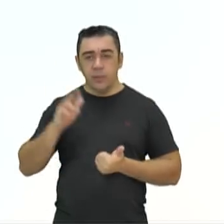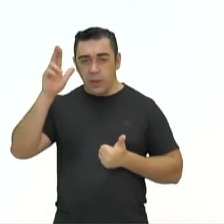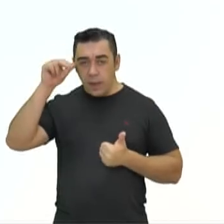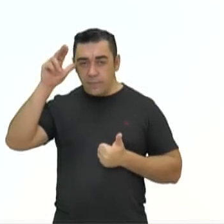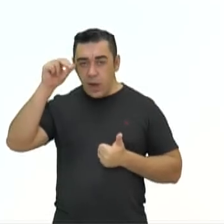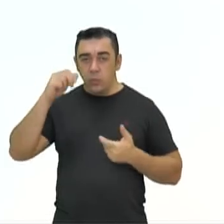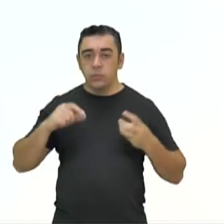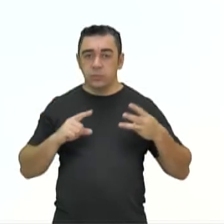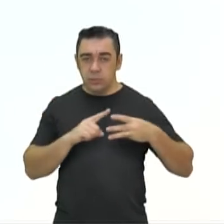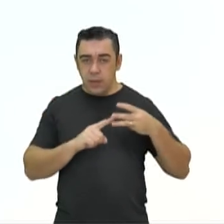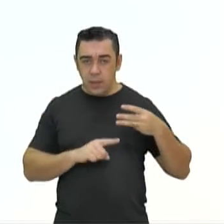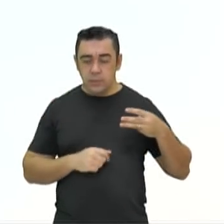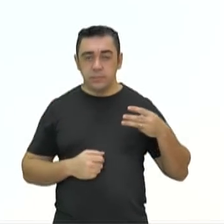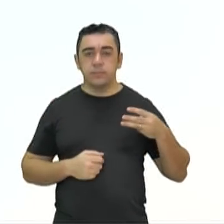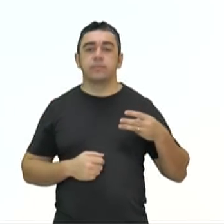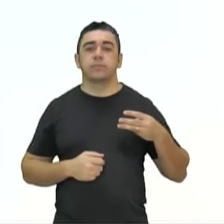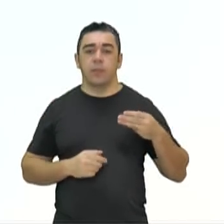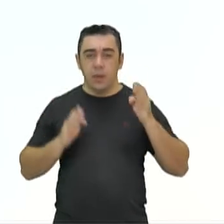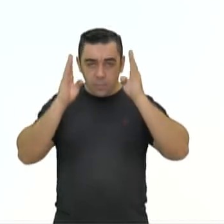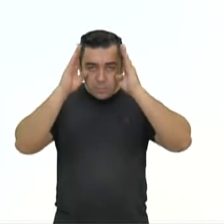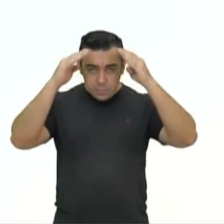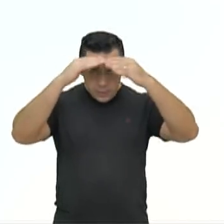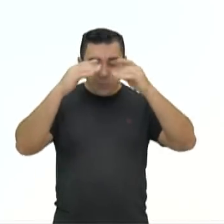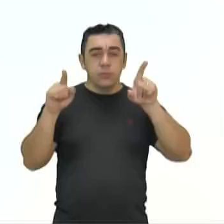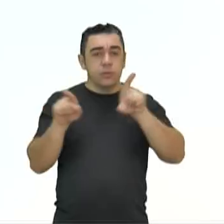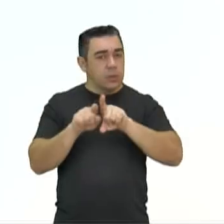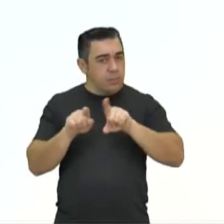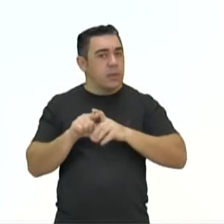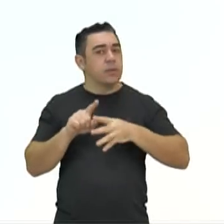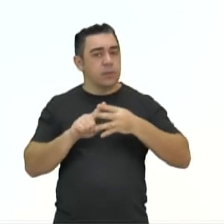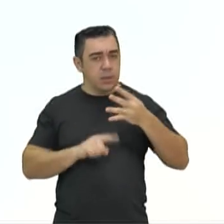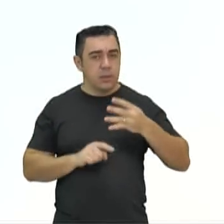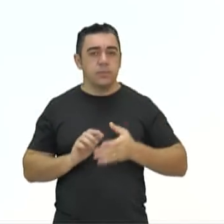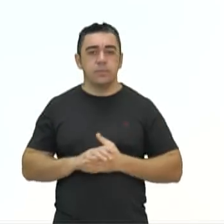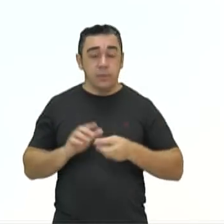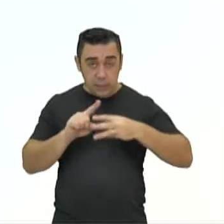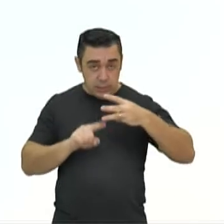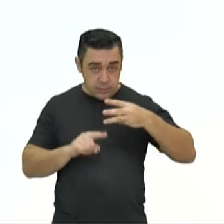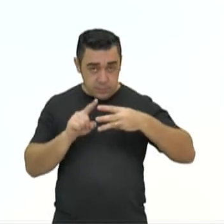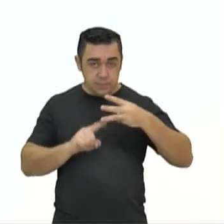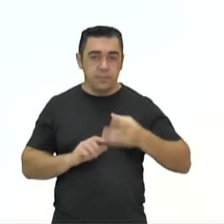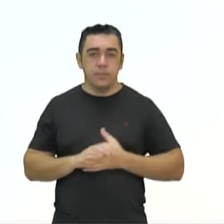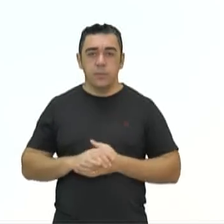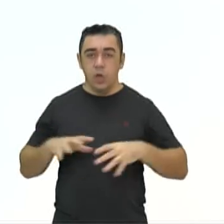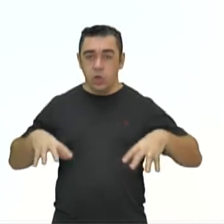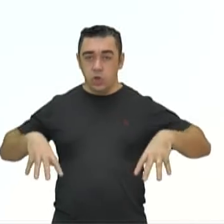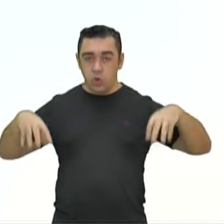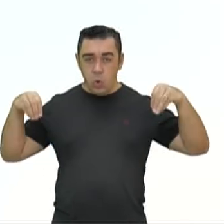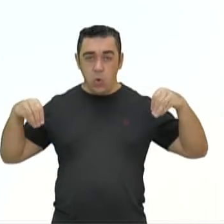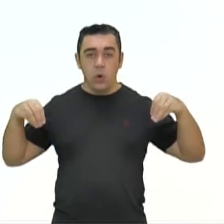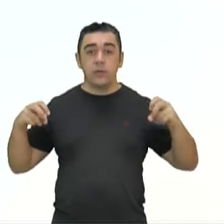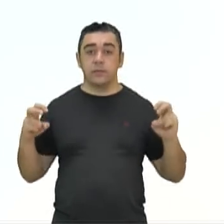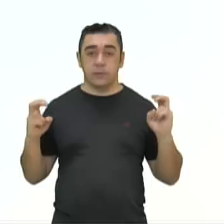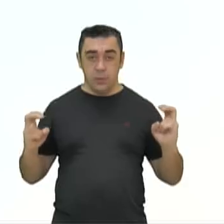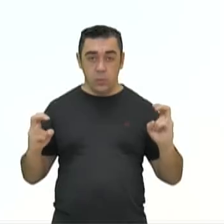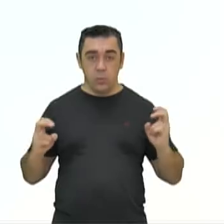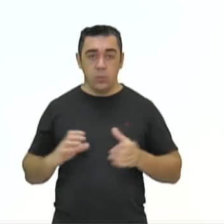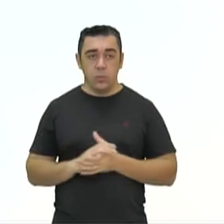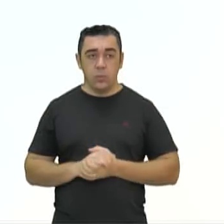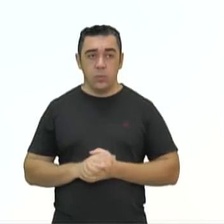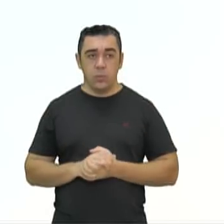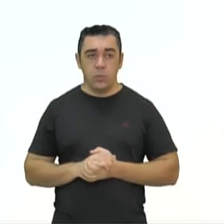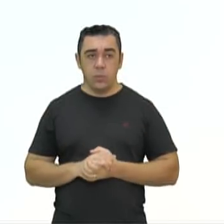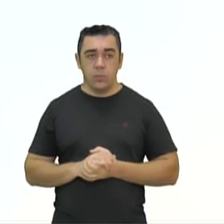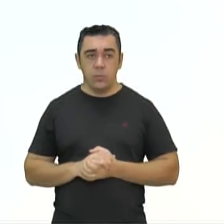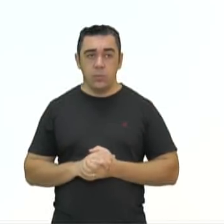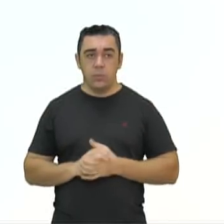3 pontos. O bispo também vale 3 pontos. A torre, 5 pontos. E